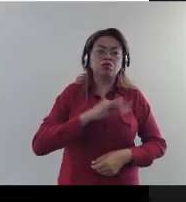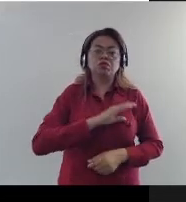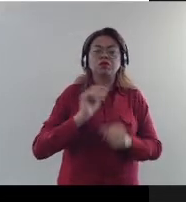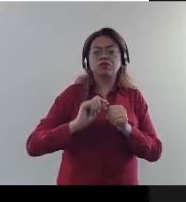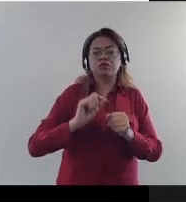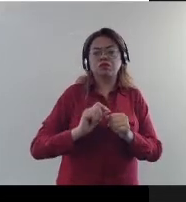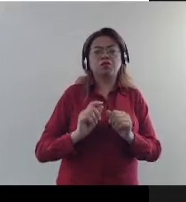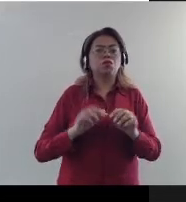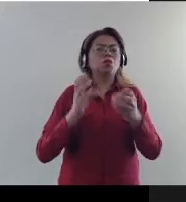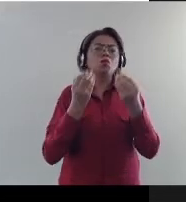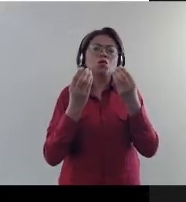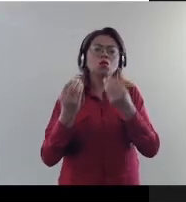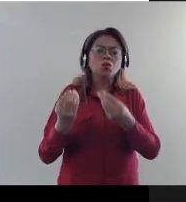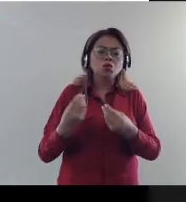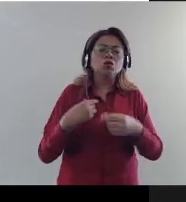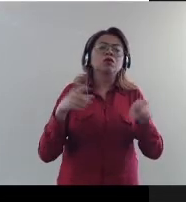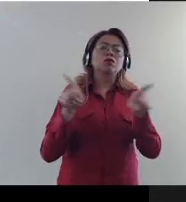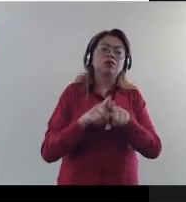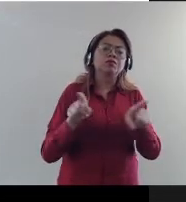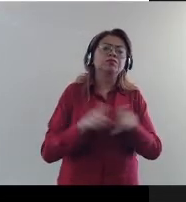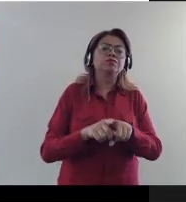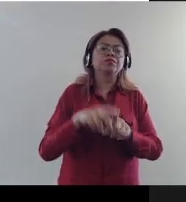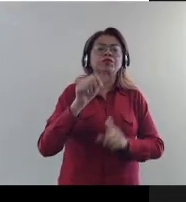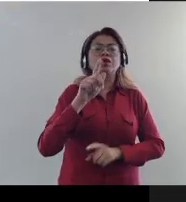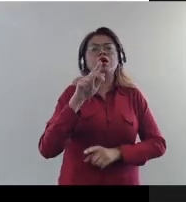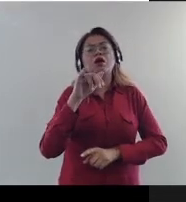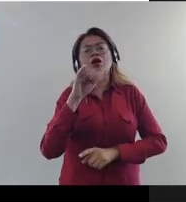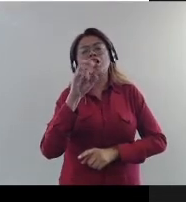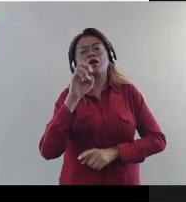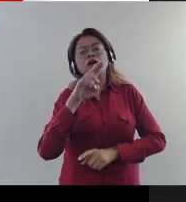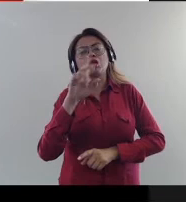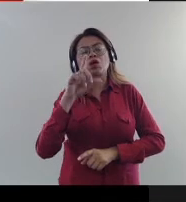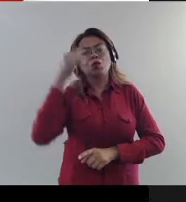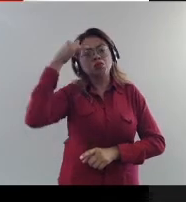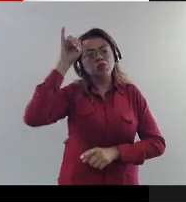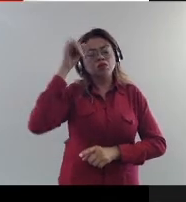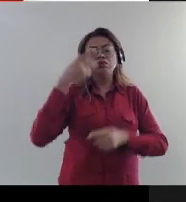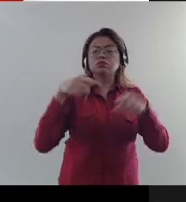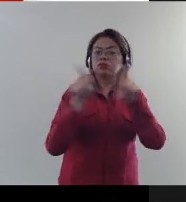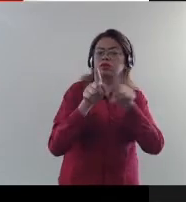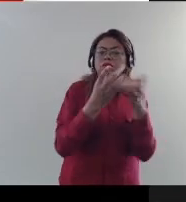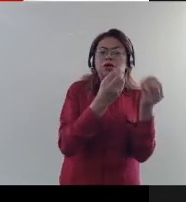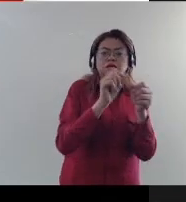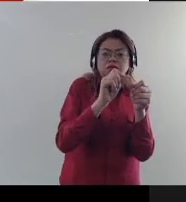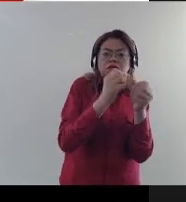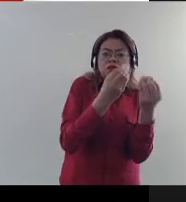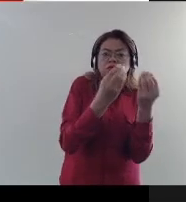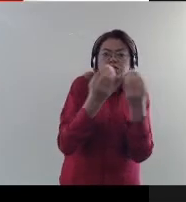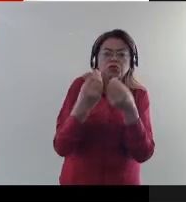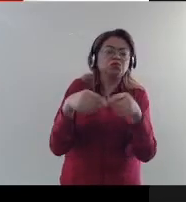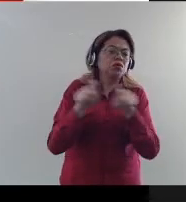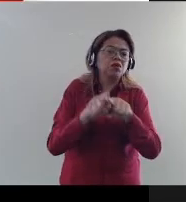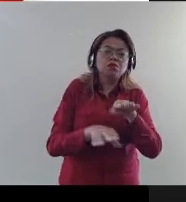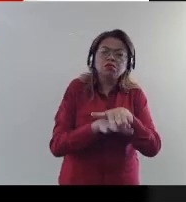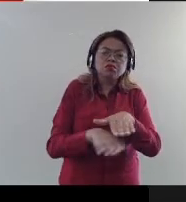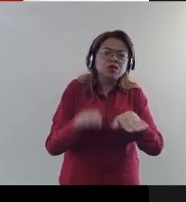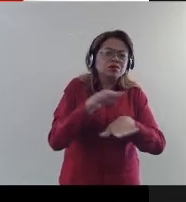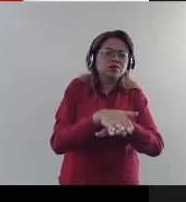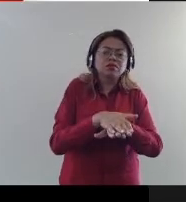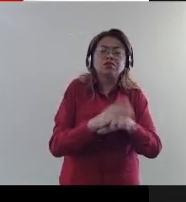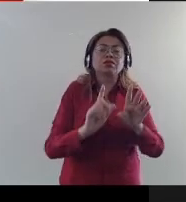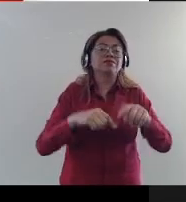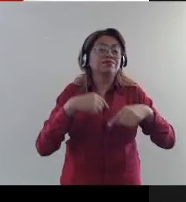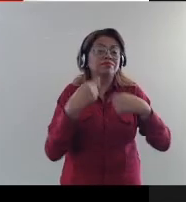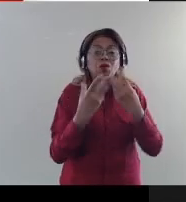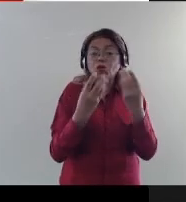Setor agrícola, para grandes empresas, relatório do jurídico para o CEO, para o CFO. Essa aqui é uma contestação, então, veja, isso aqui é uma capa,